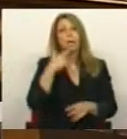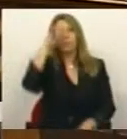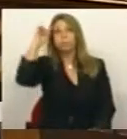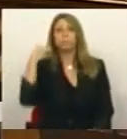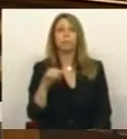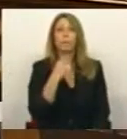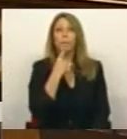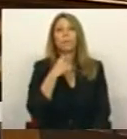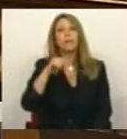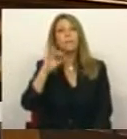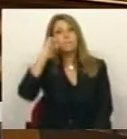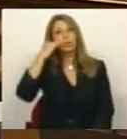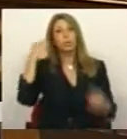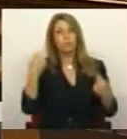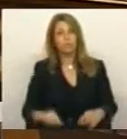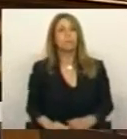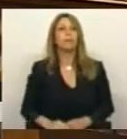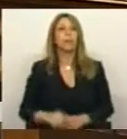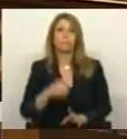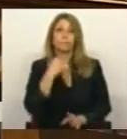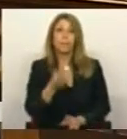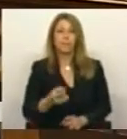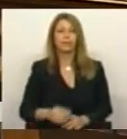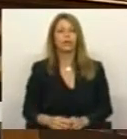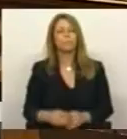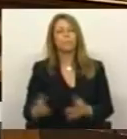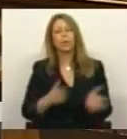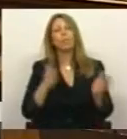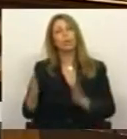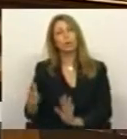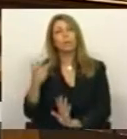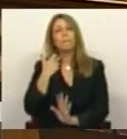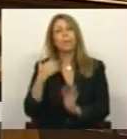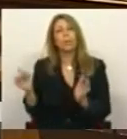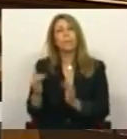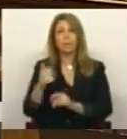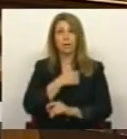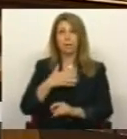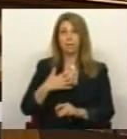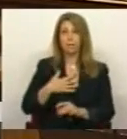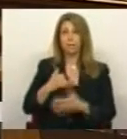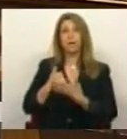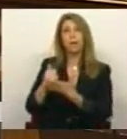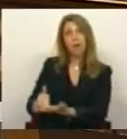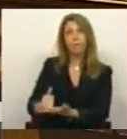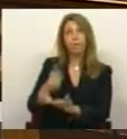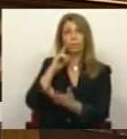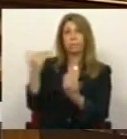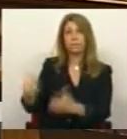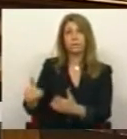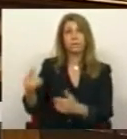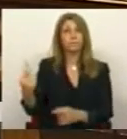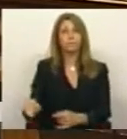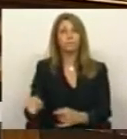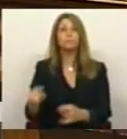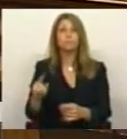dificuldades e prejuízos. Do outro lado, porém, estão as micro e pequenas empresas cujos apoios concedidos têm um alcance muito limitado